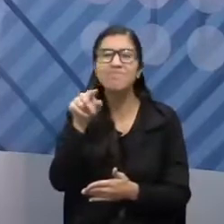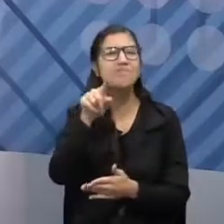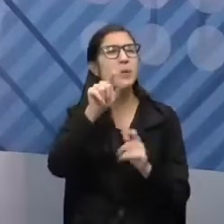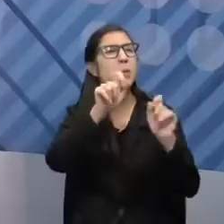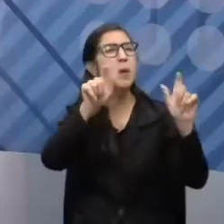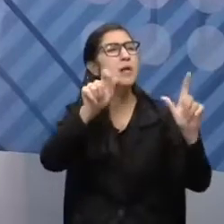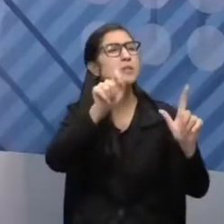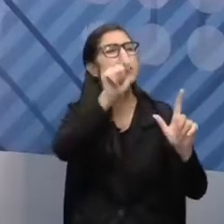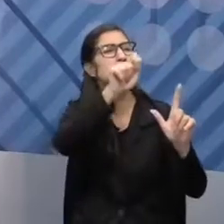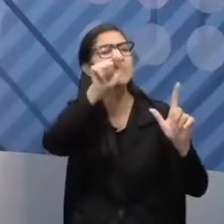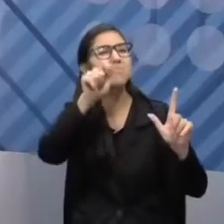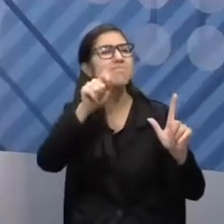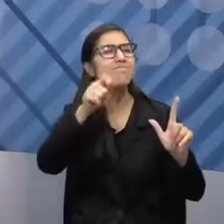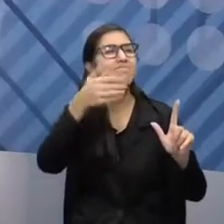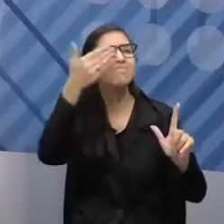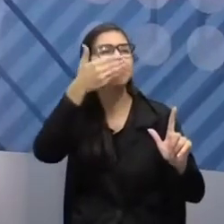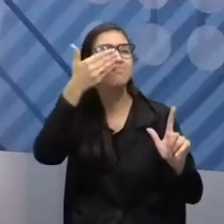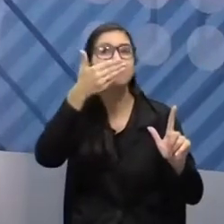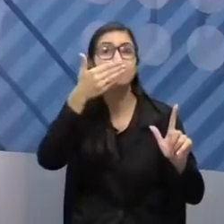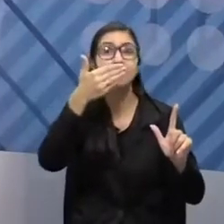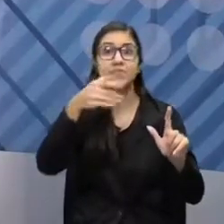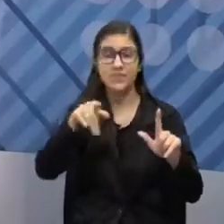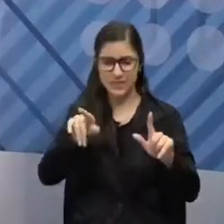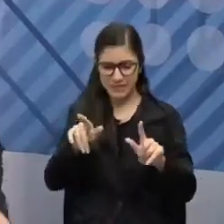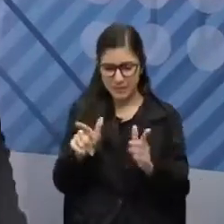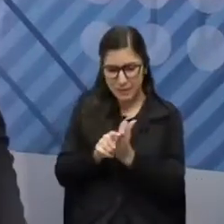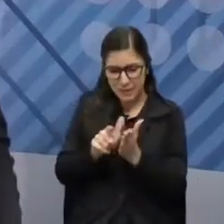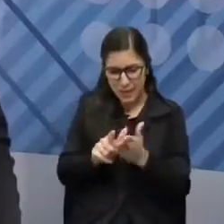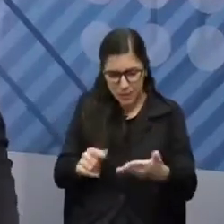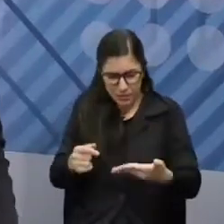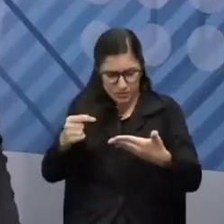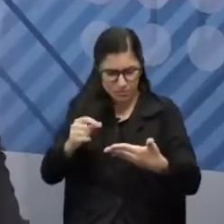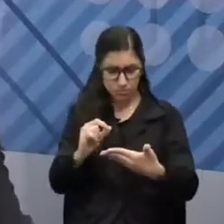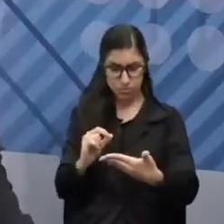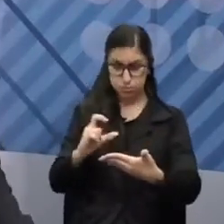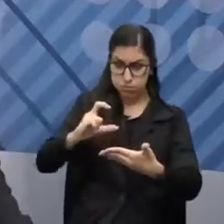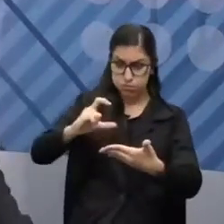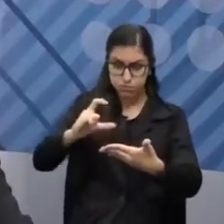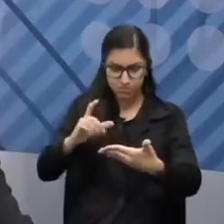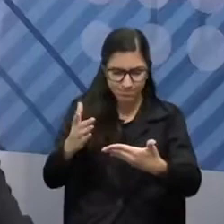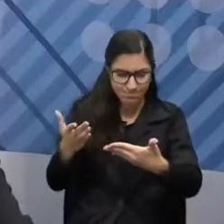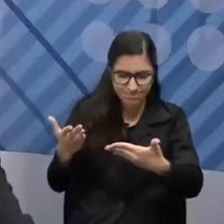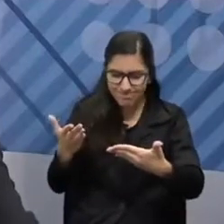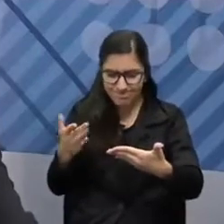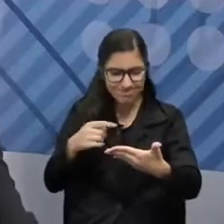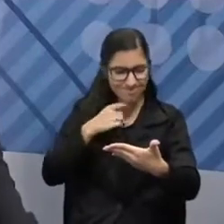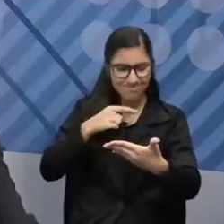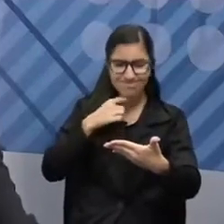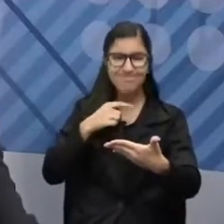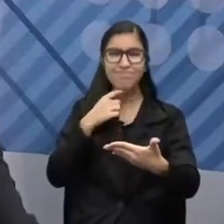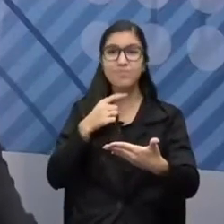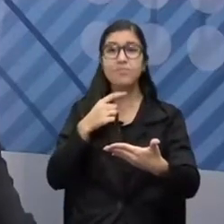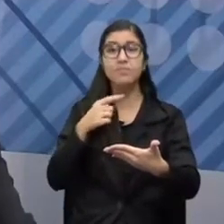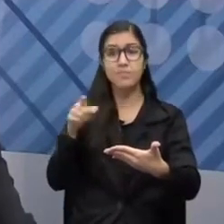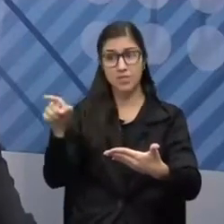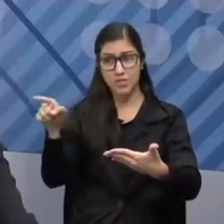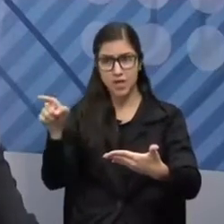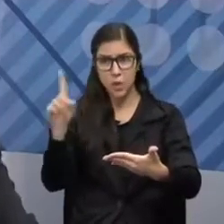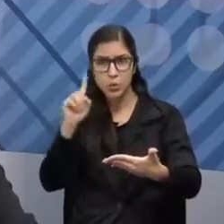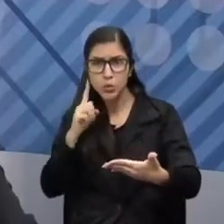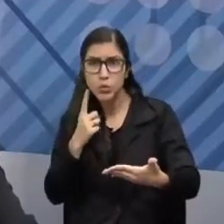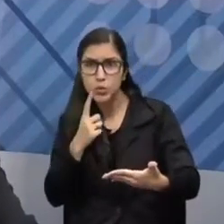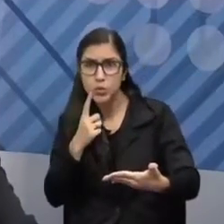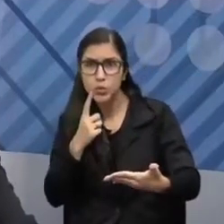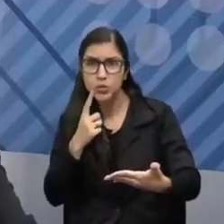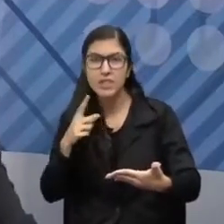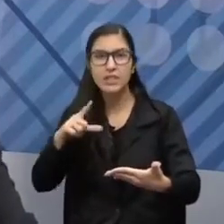no quadro, né? O seu texto numa fonte Arial 12. Então, eu posso dizer que ele é uma pessoa surda